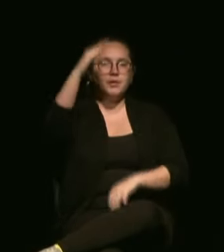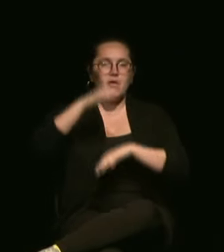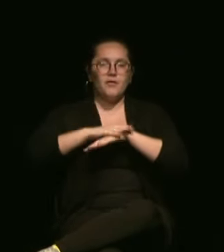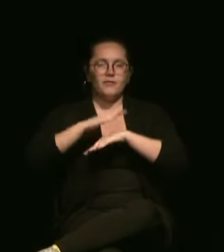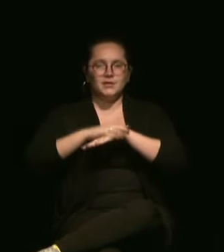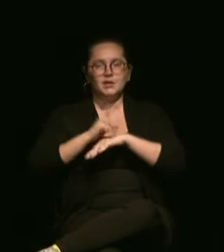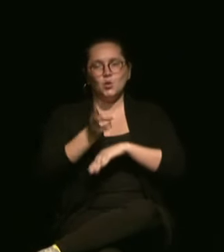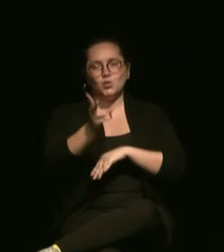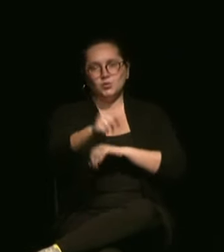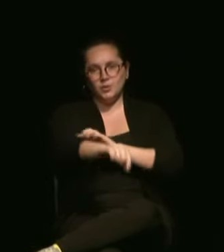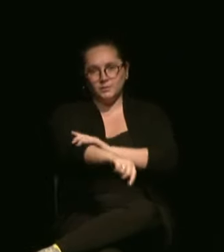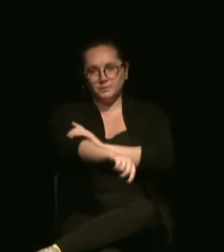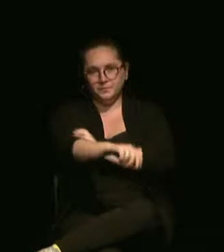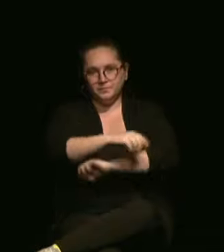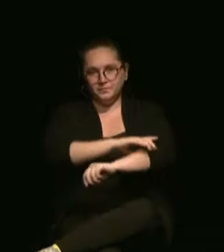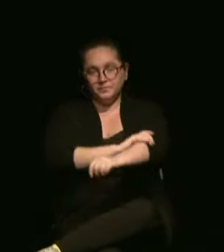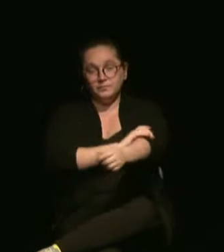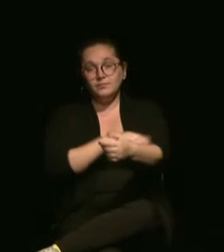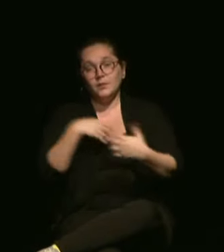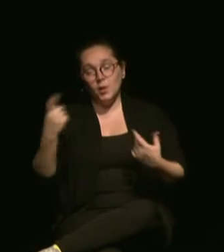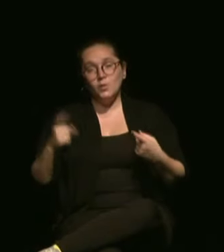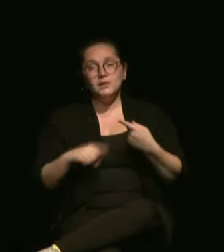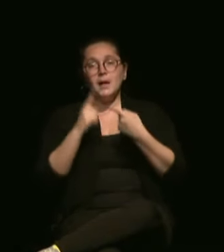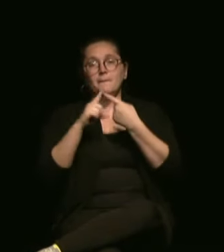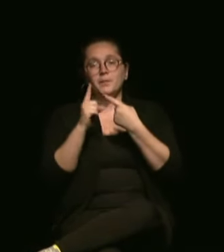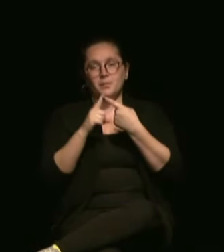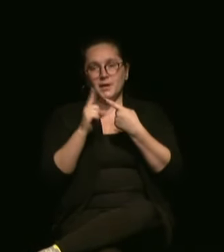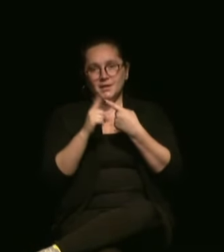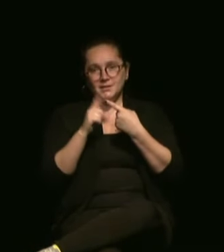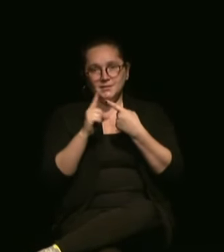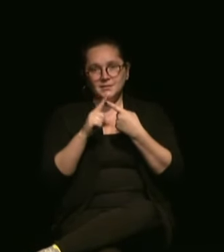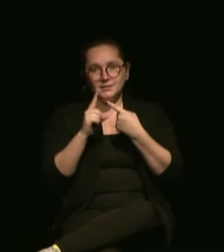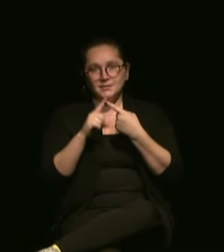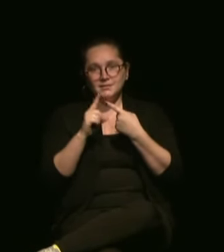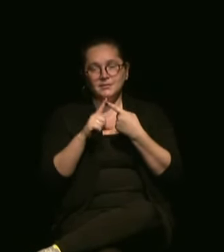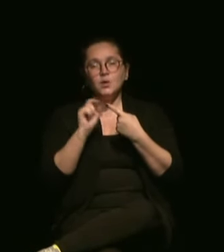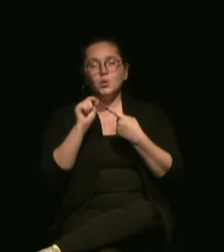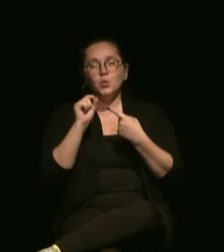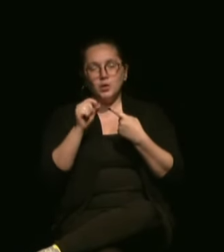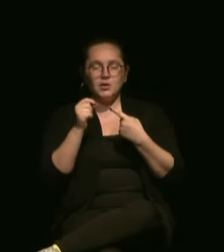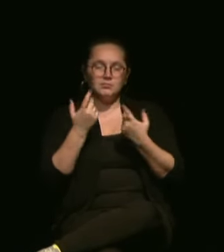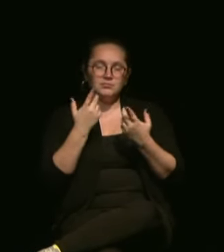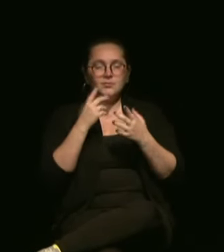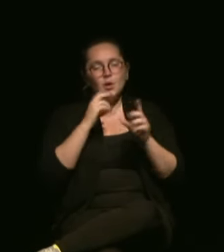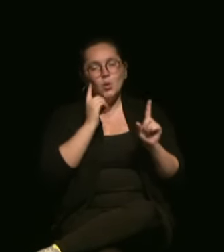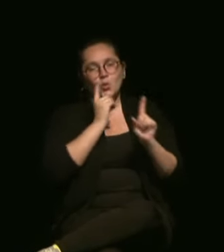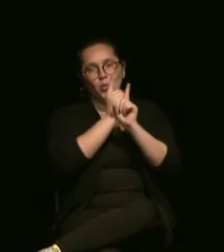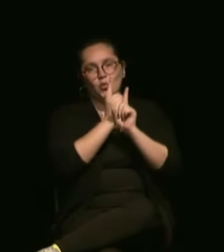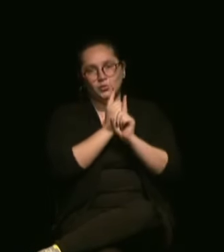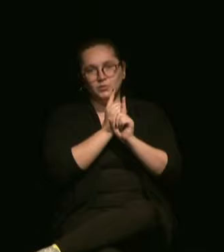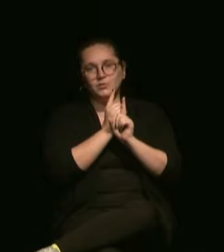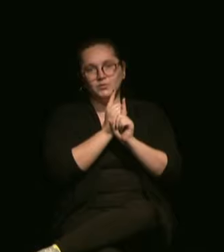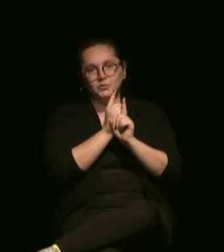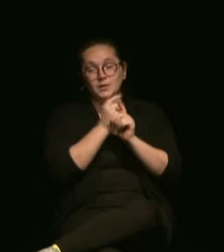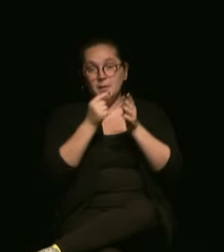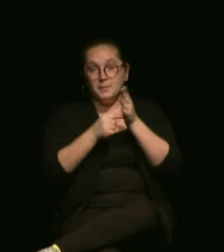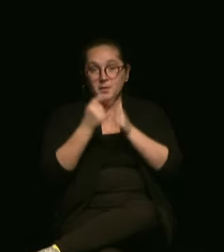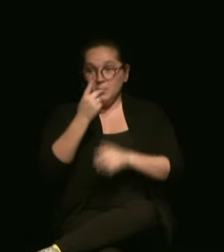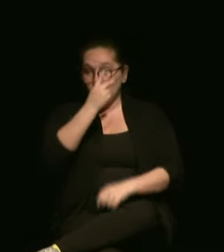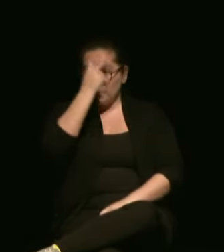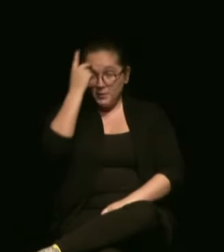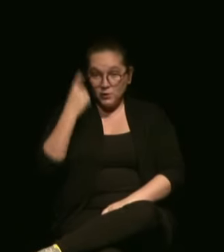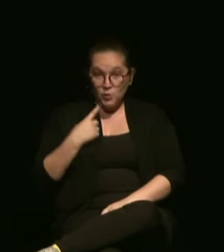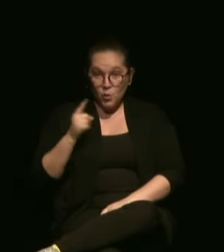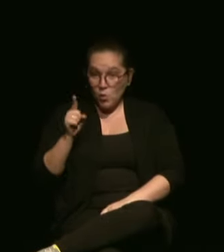Então, essa é a primeira característica, que é a do encontro. Ele se encontra com alguém e